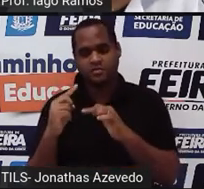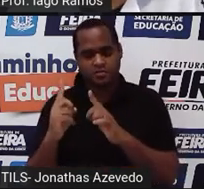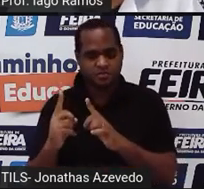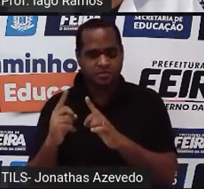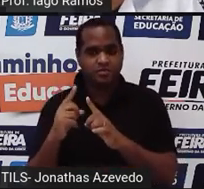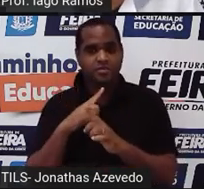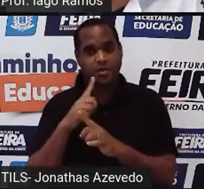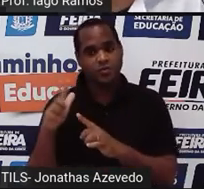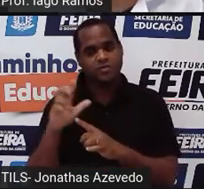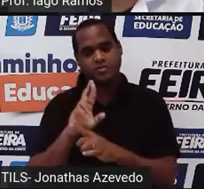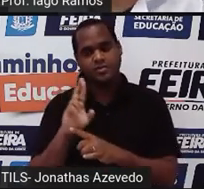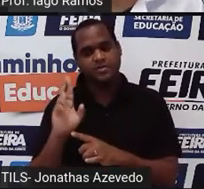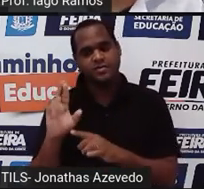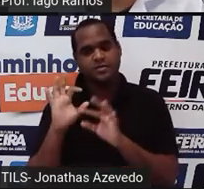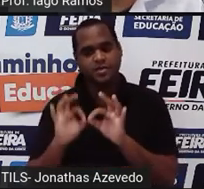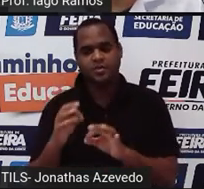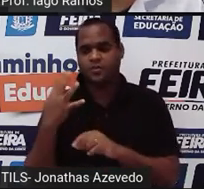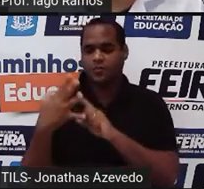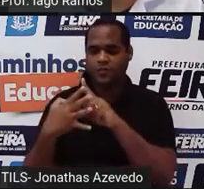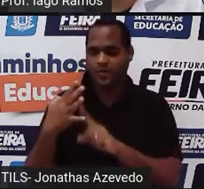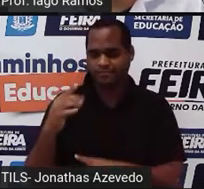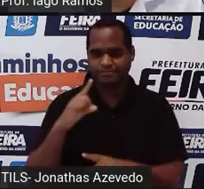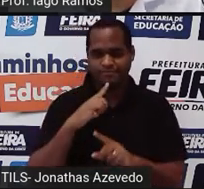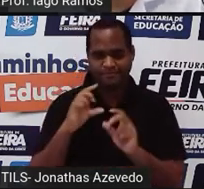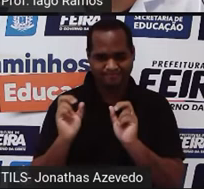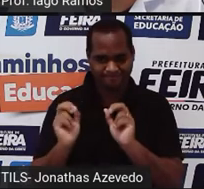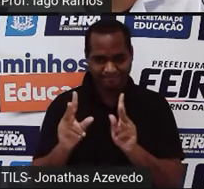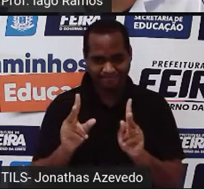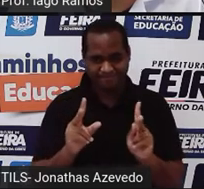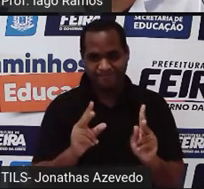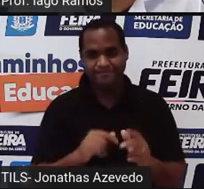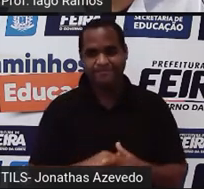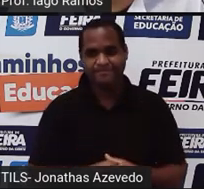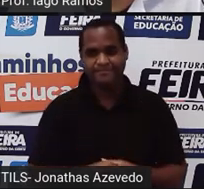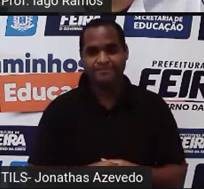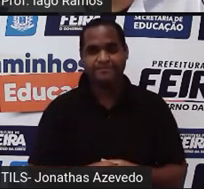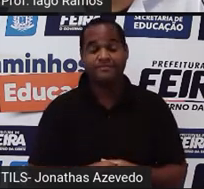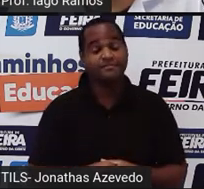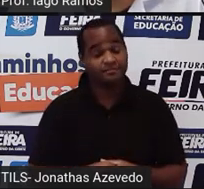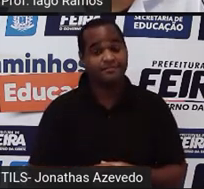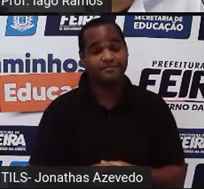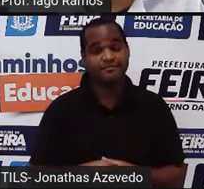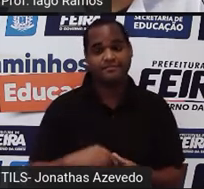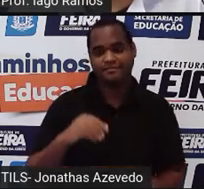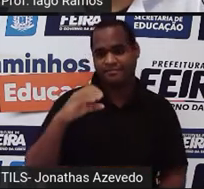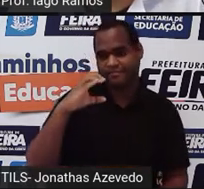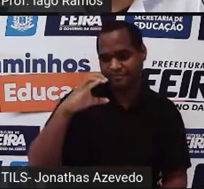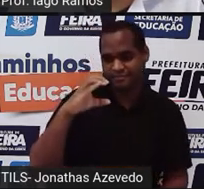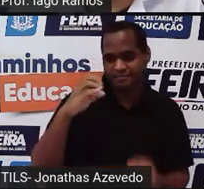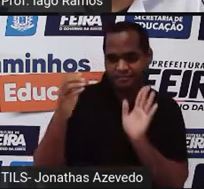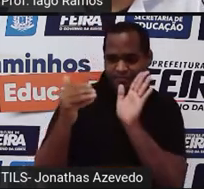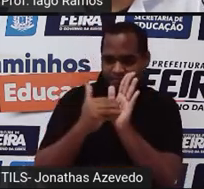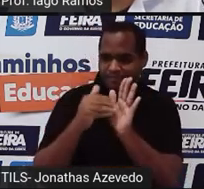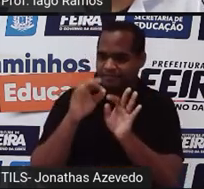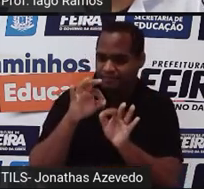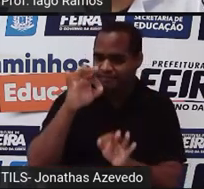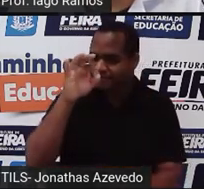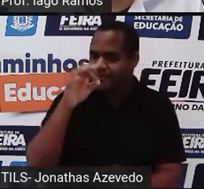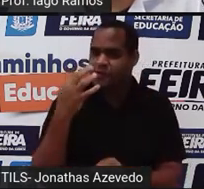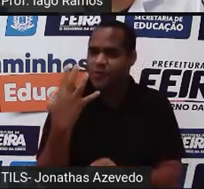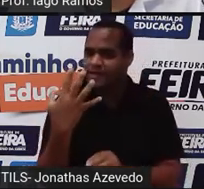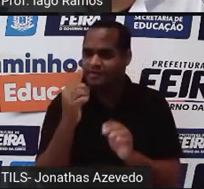da reta para lá, 4 quadrados. Do ponto C até a reta,